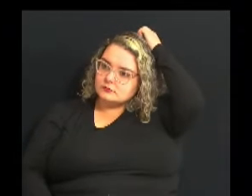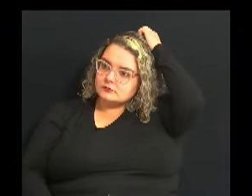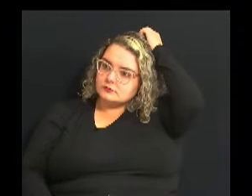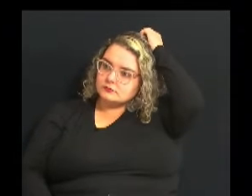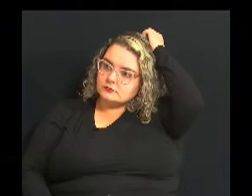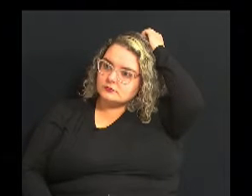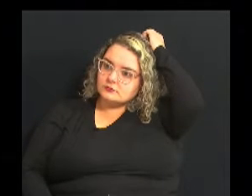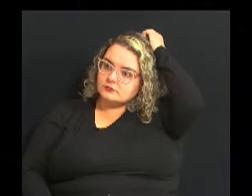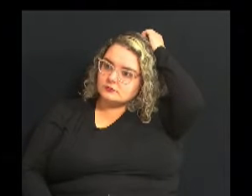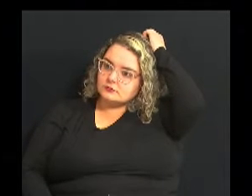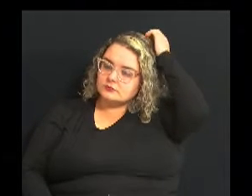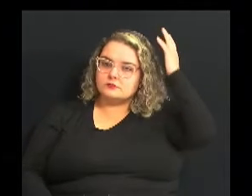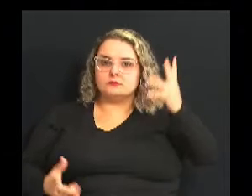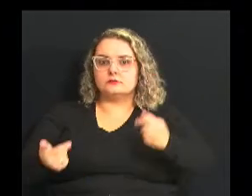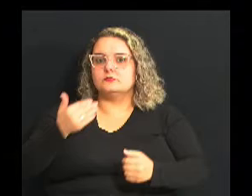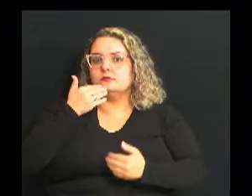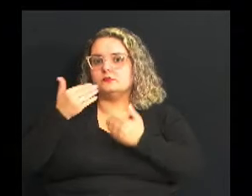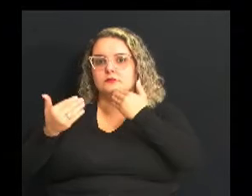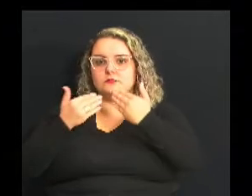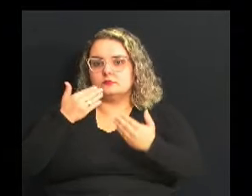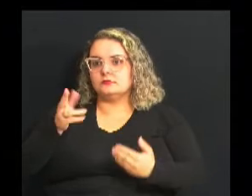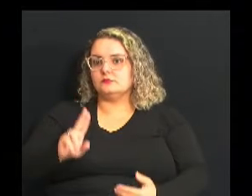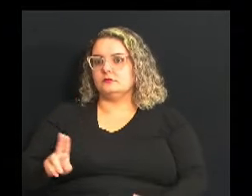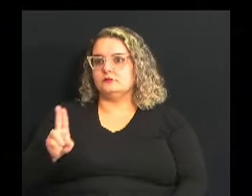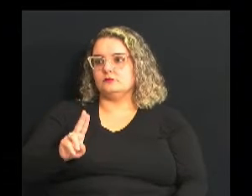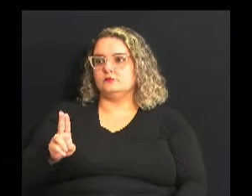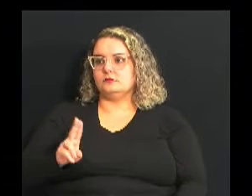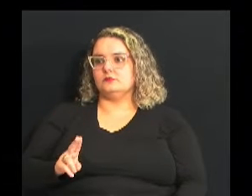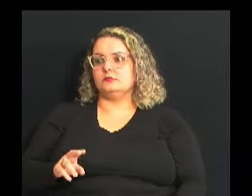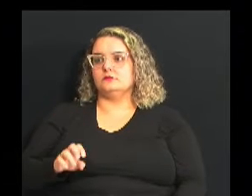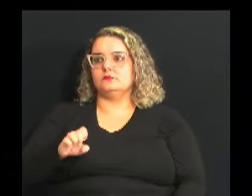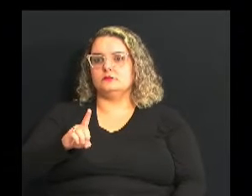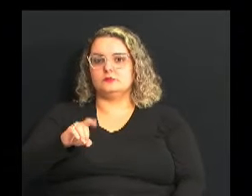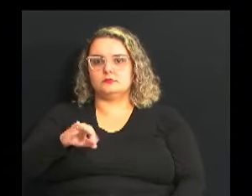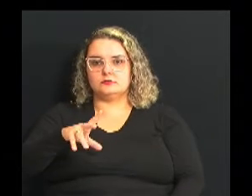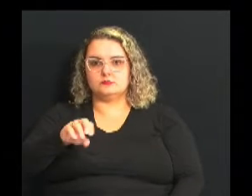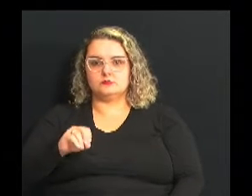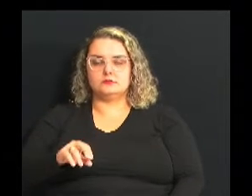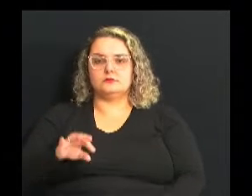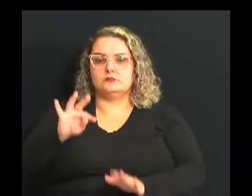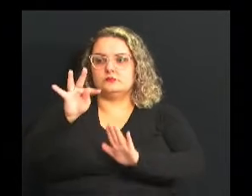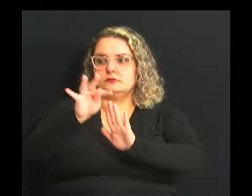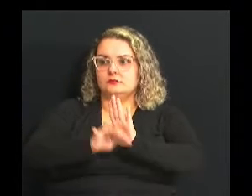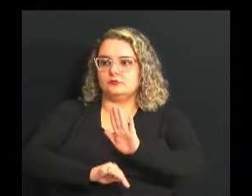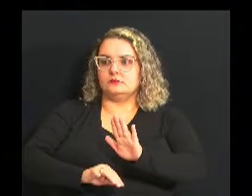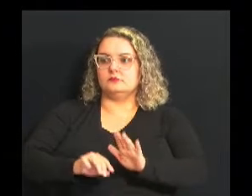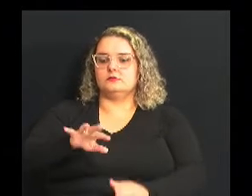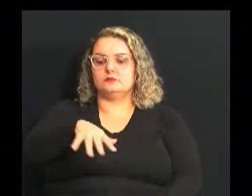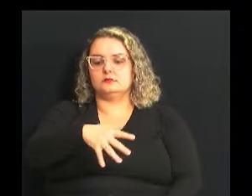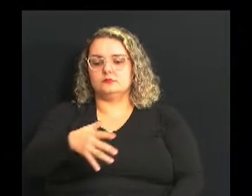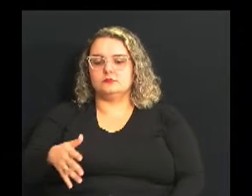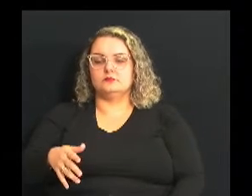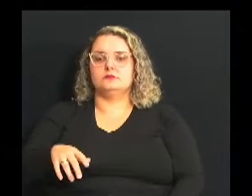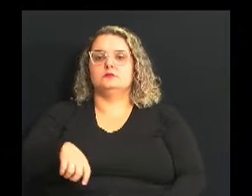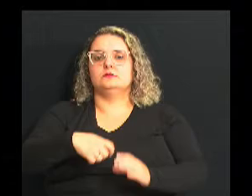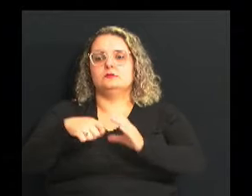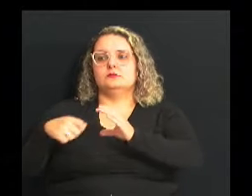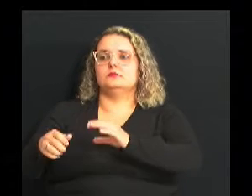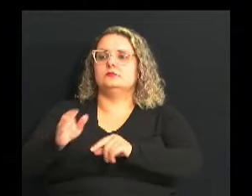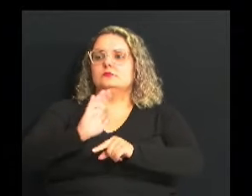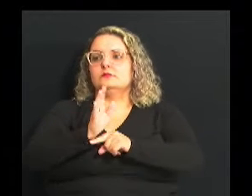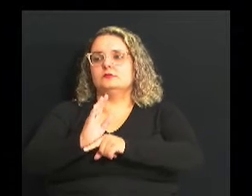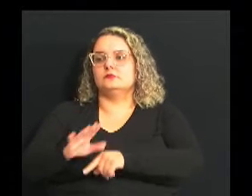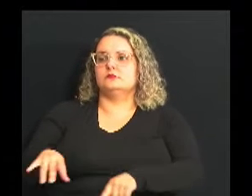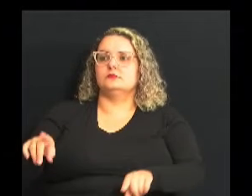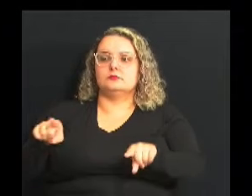dos usuários. Para edição de texto, criação de planilha, edição de vídeo, de áudio, reprodução de filmes, de